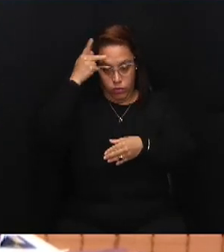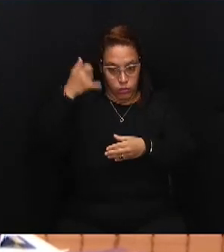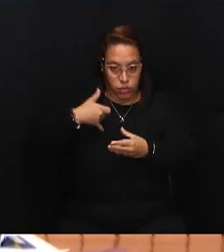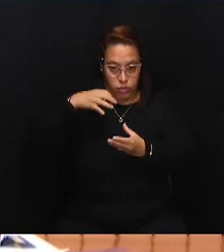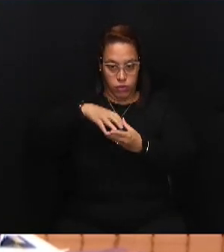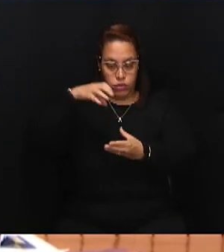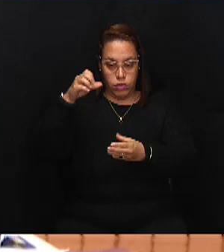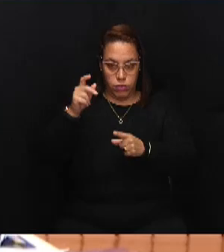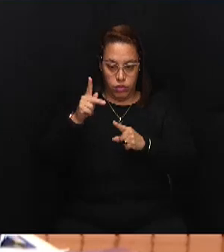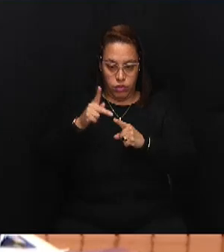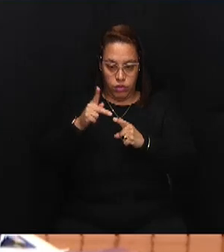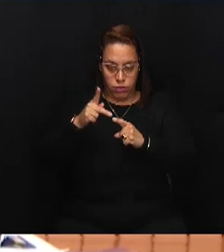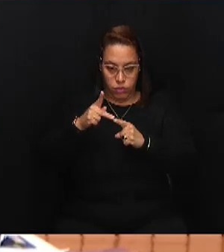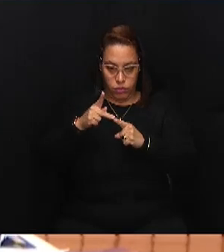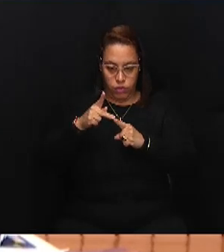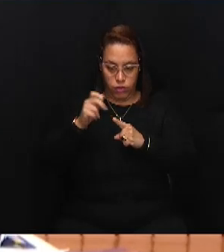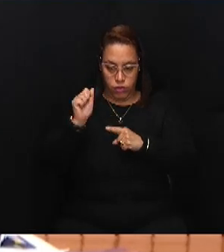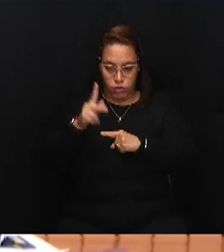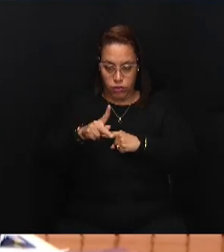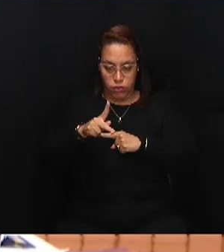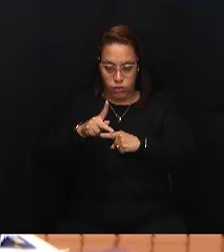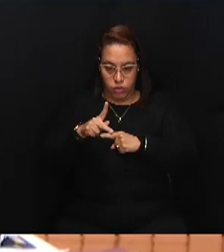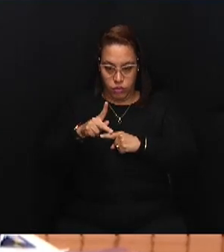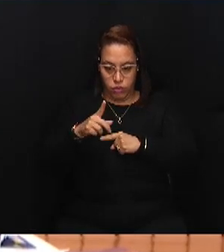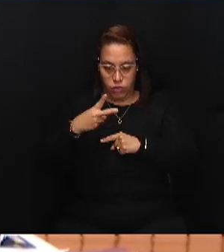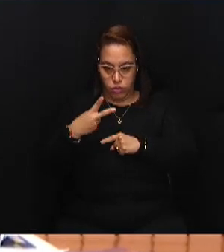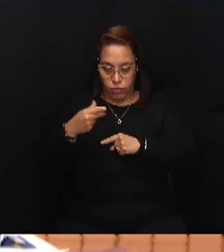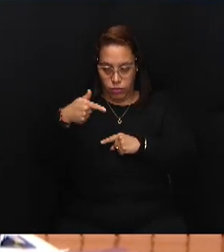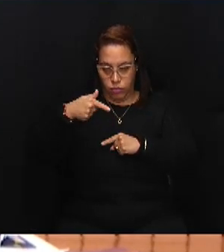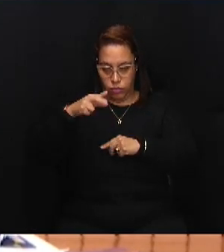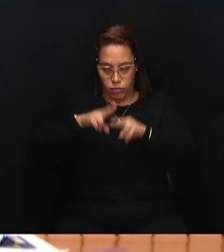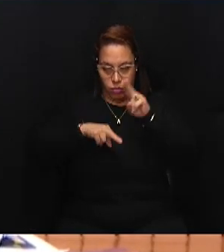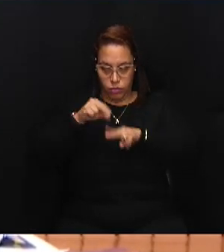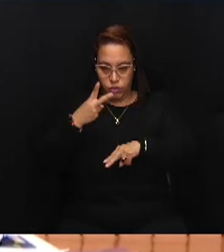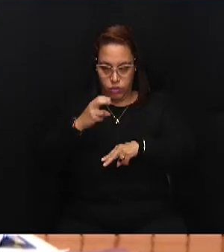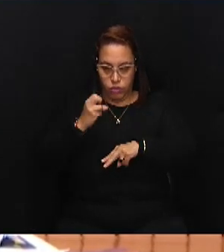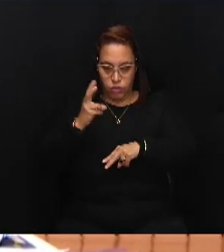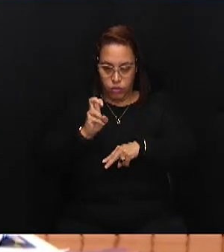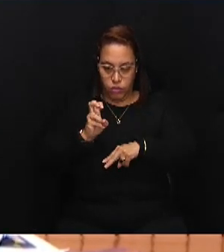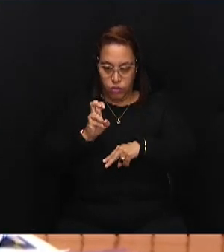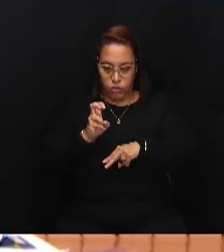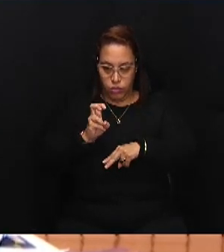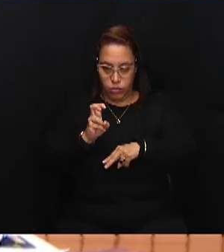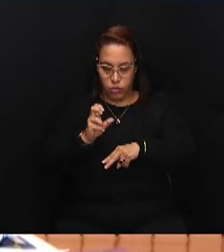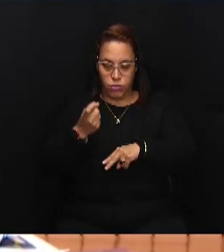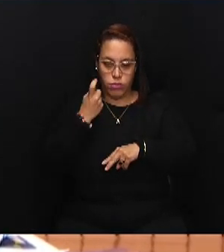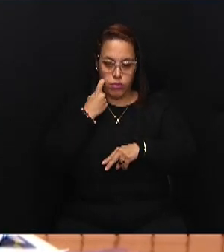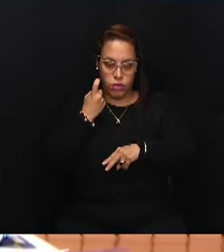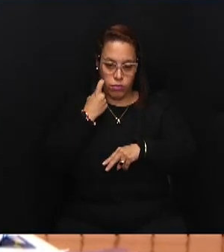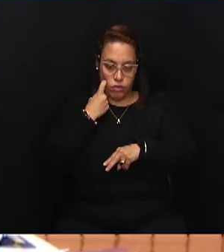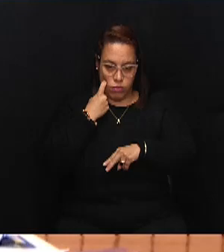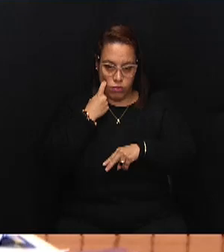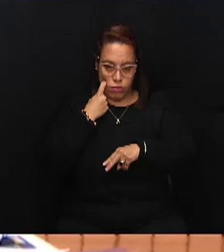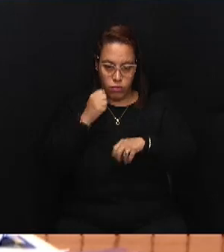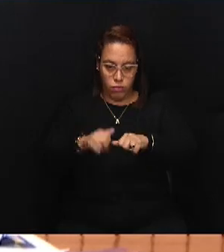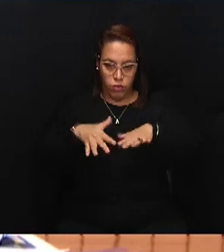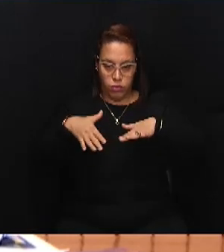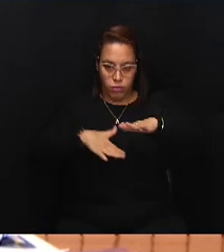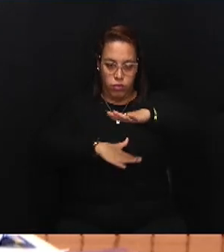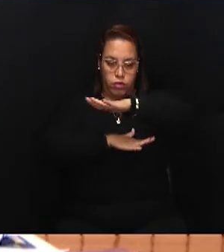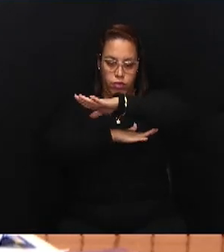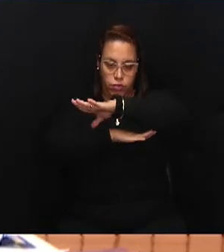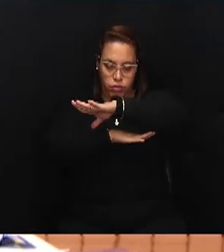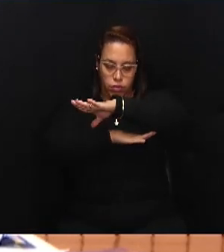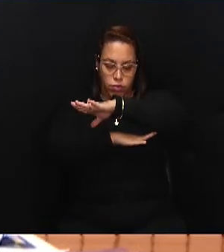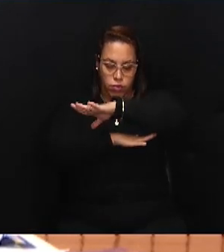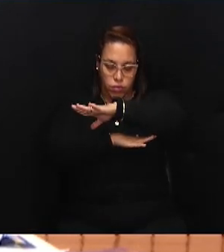Aposentados e Pensionistas, que foi realizada no dia 27 de junho de 2025, sexta-feira, no plenário José Maria Matosinho,